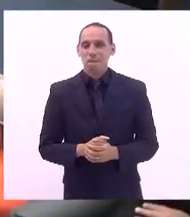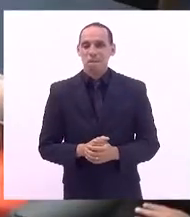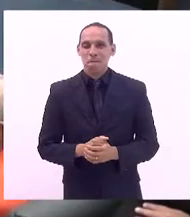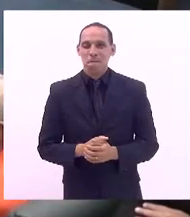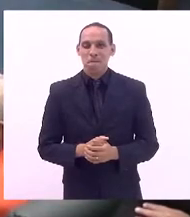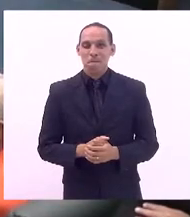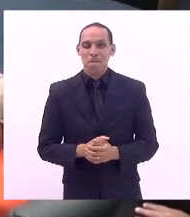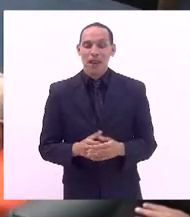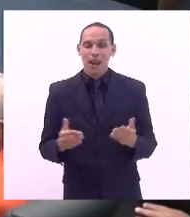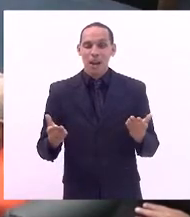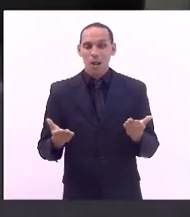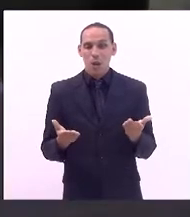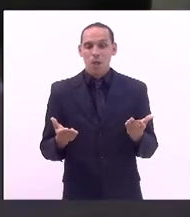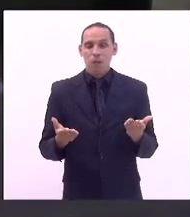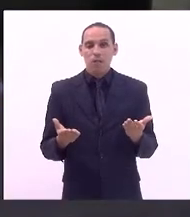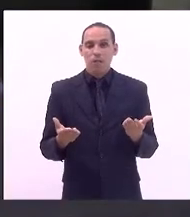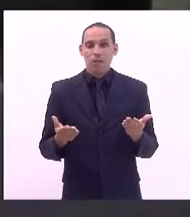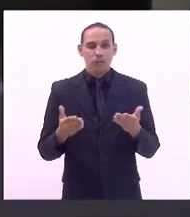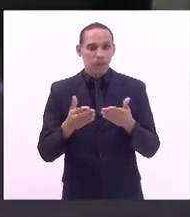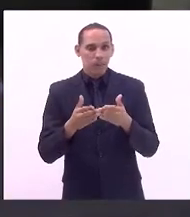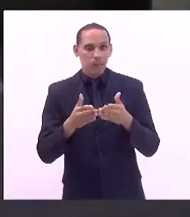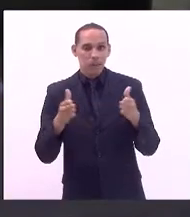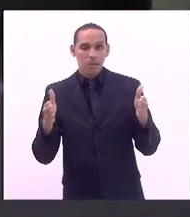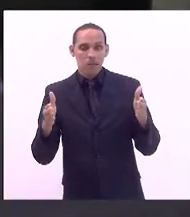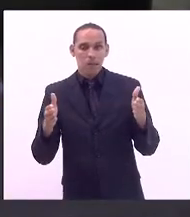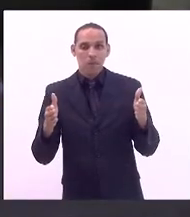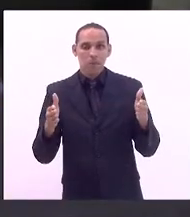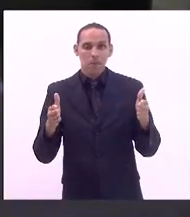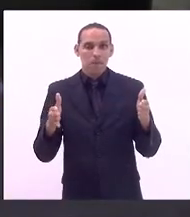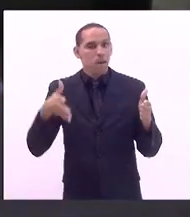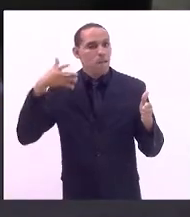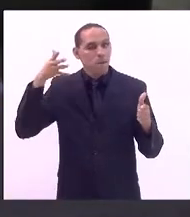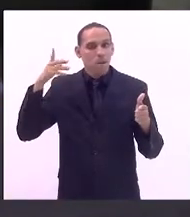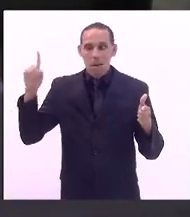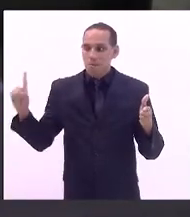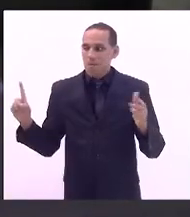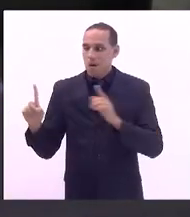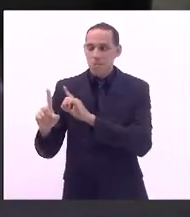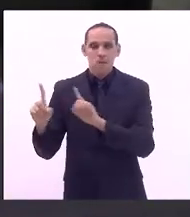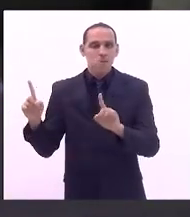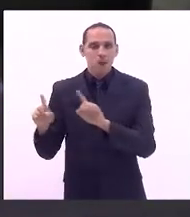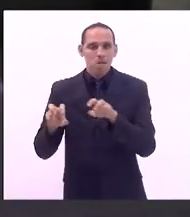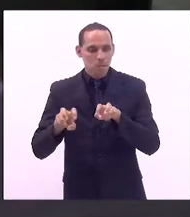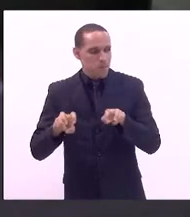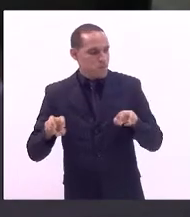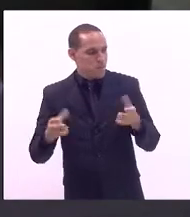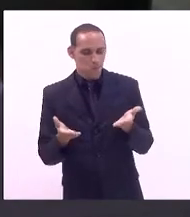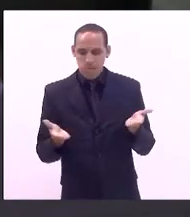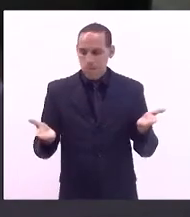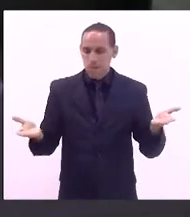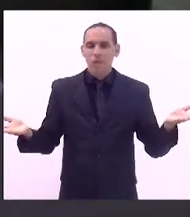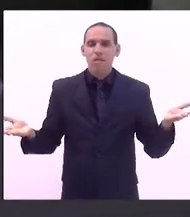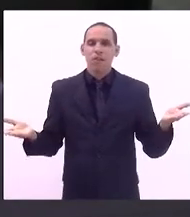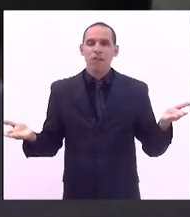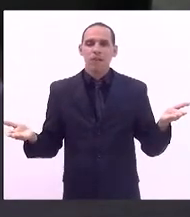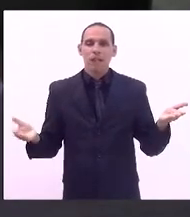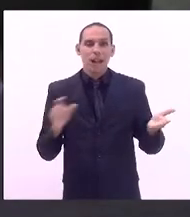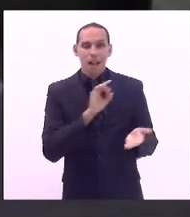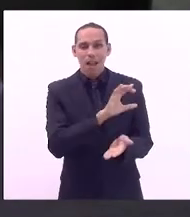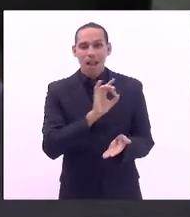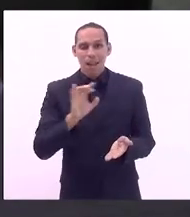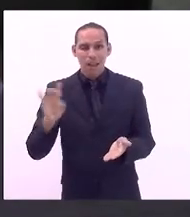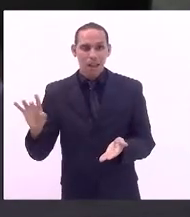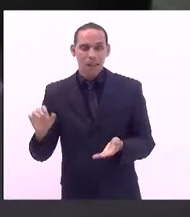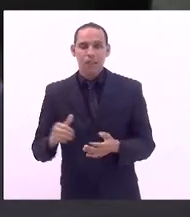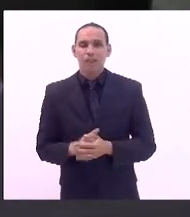gostaria de agora abrir a fala aqui para os componentes da mesa lembrando a todos que cada um